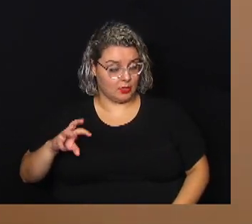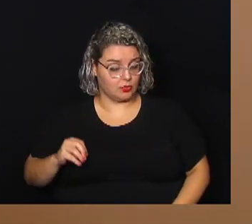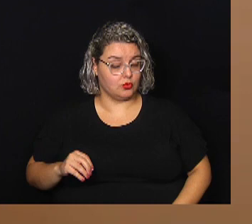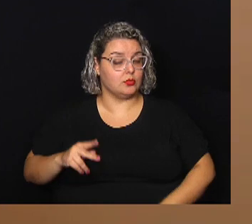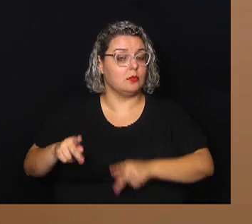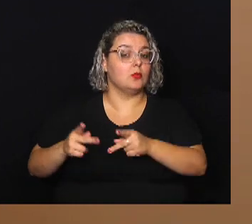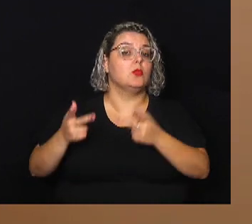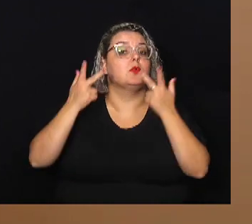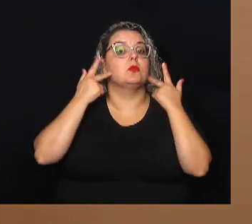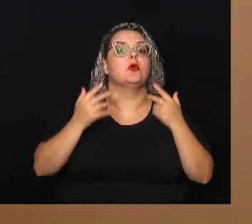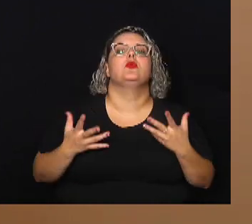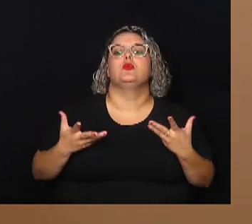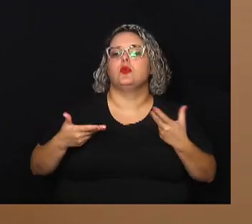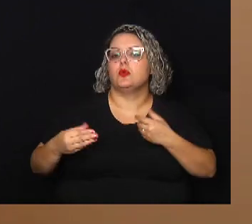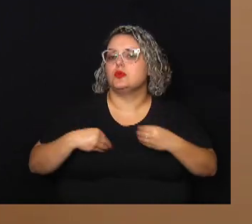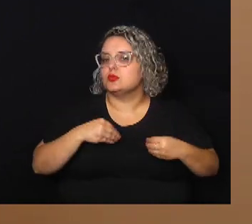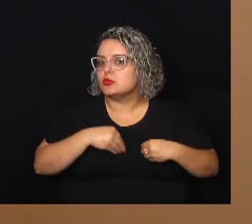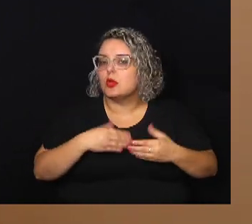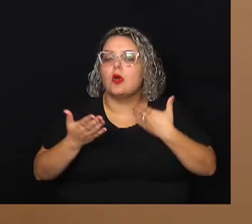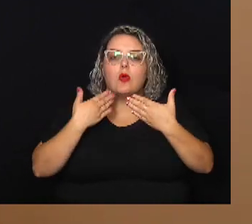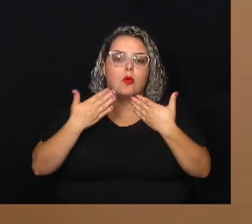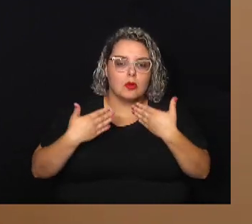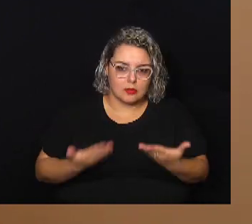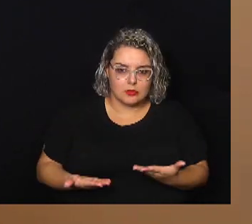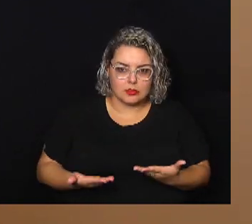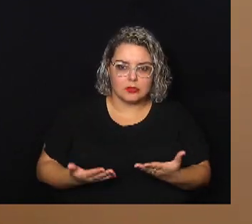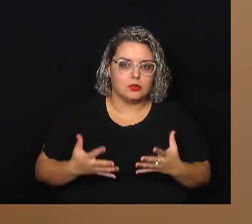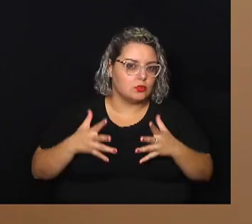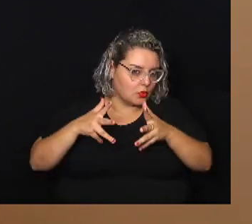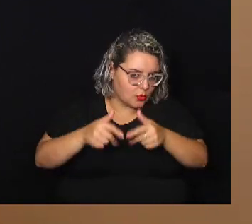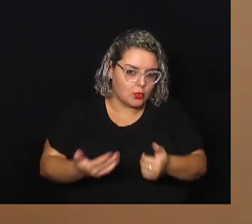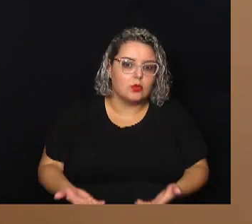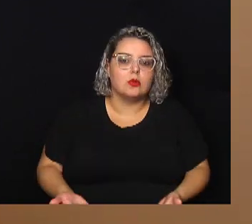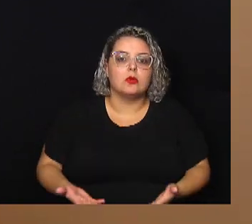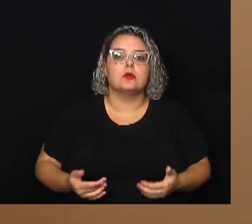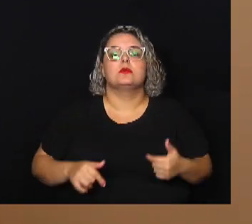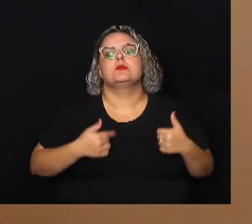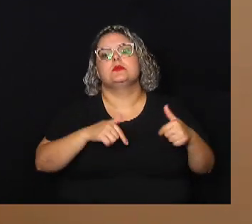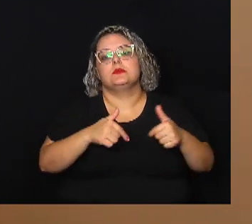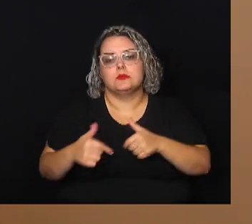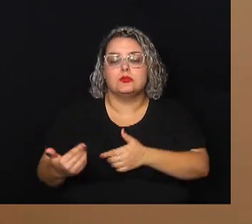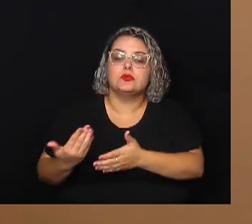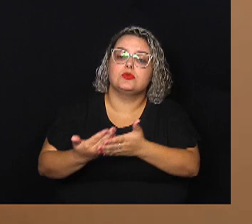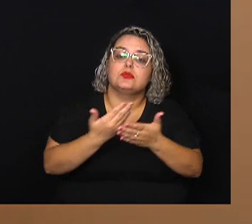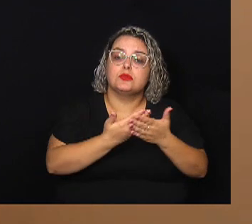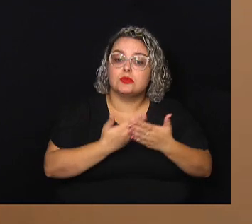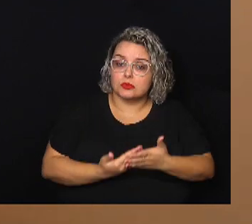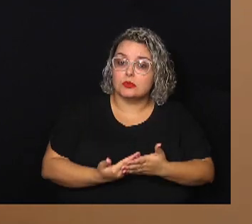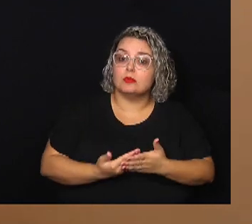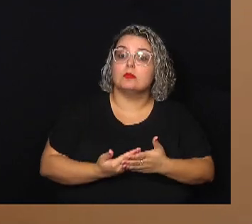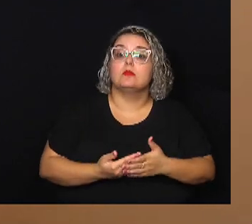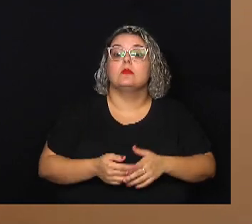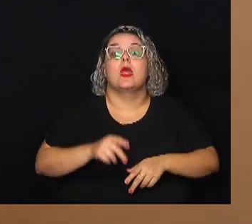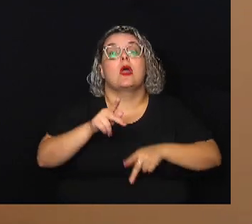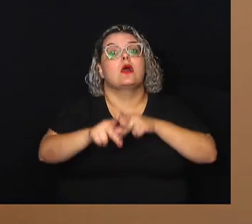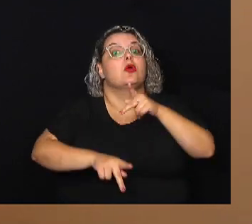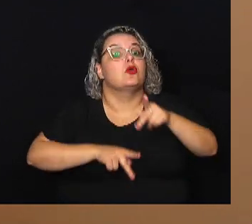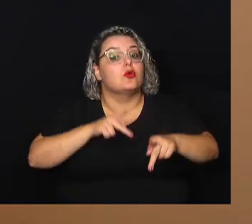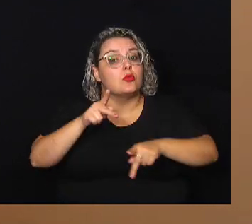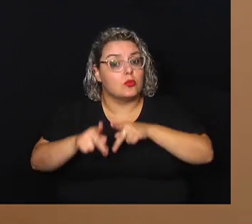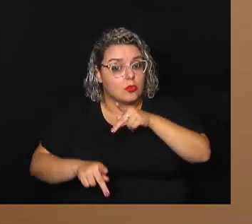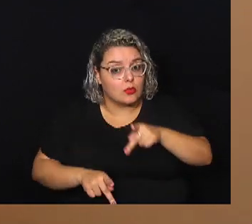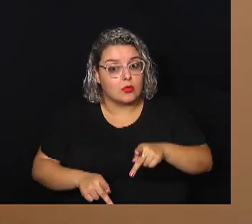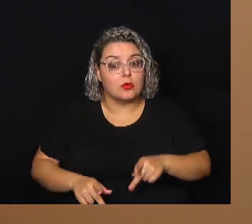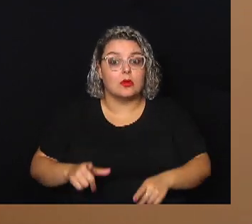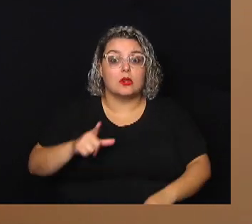exames todos que nós conversamos aqui são trabalhados, são estudados para aquela população que tem